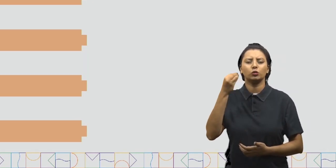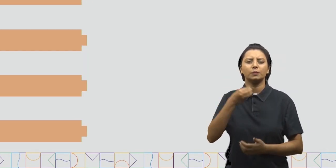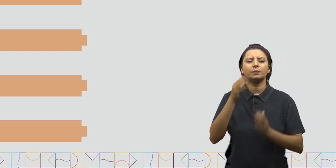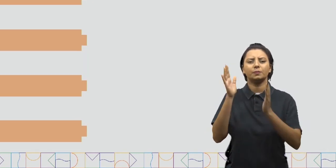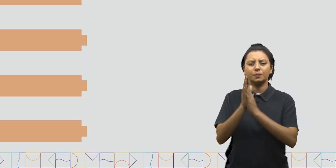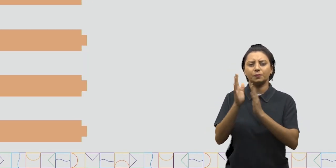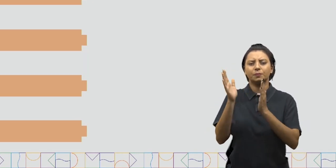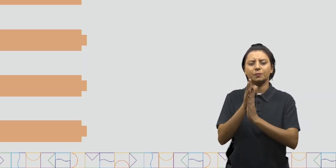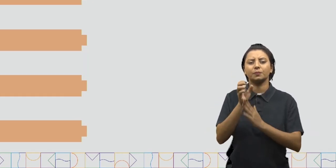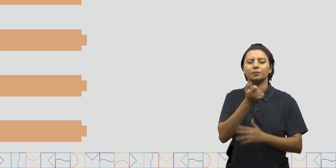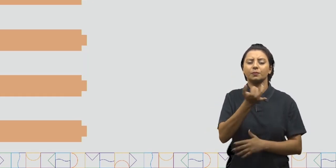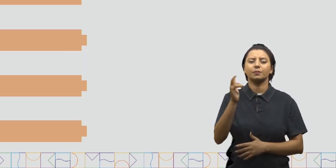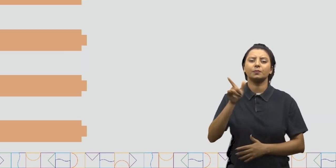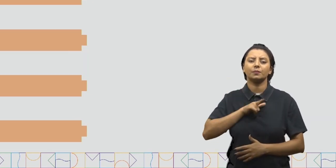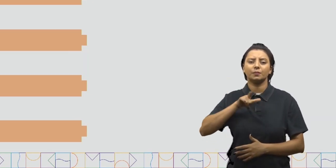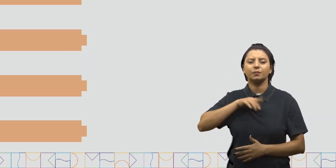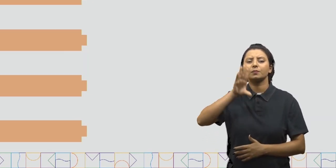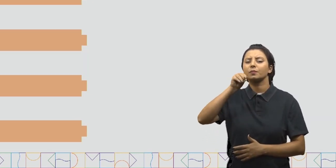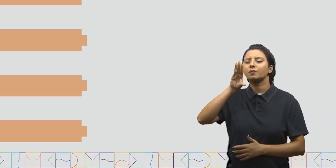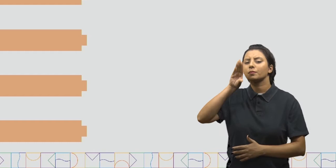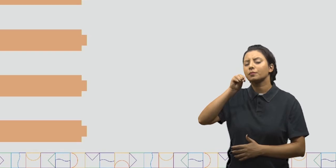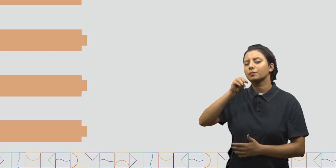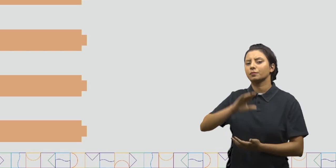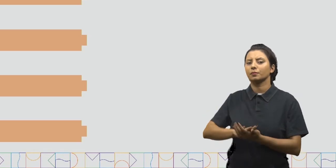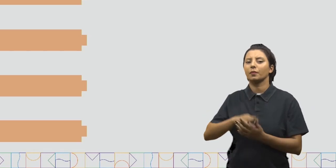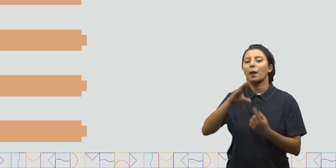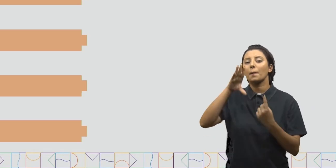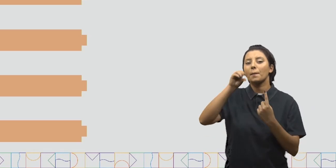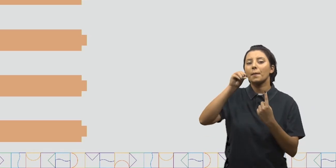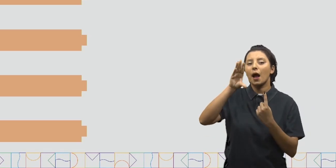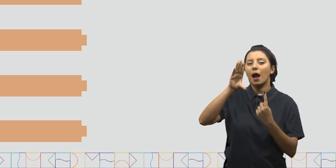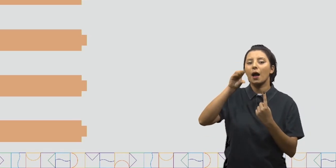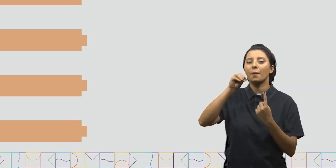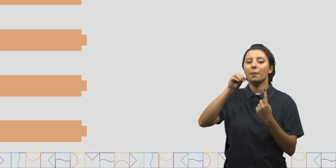verificar quantas sílabas terá a palavra papagaio.